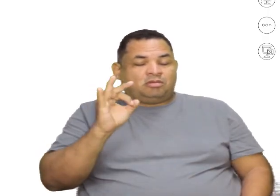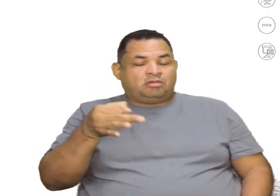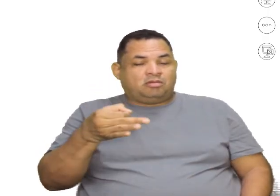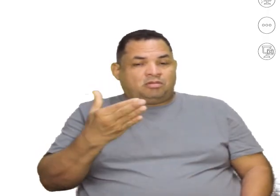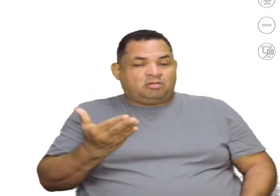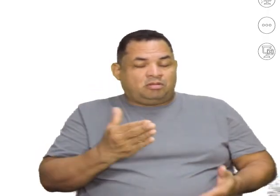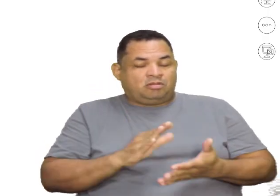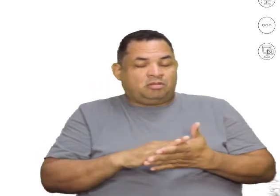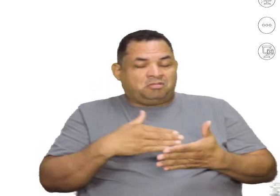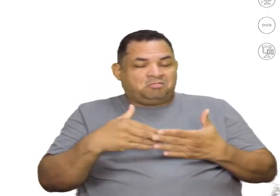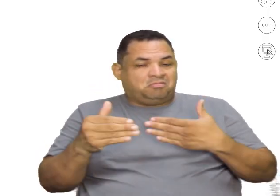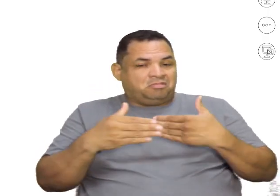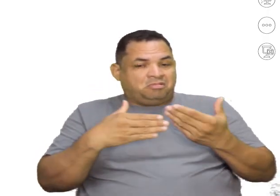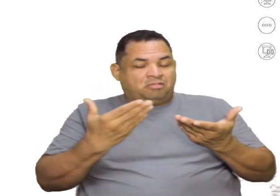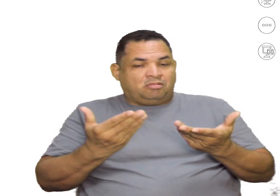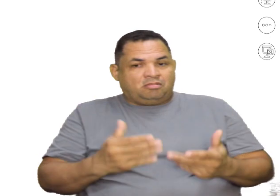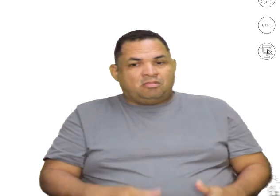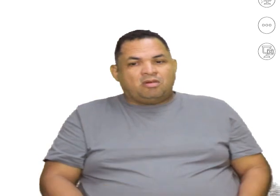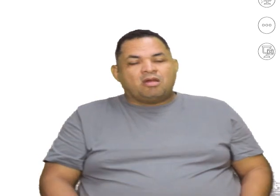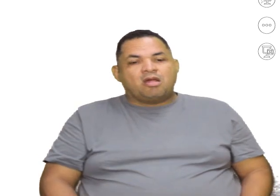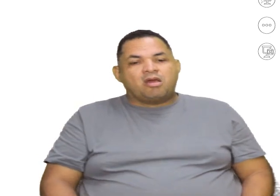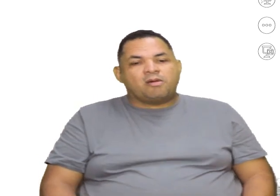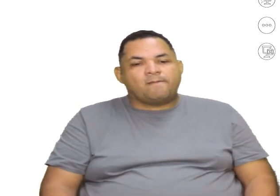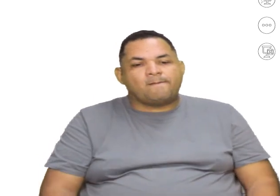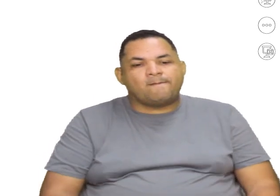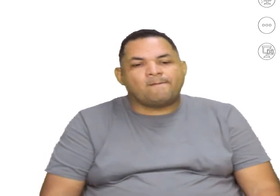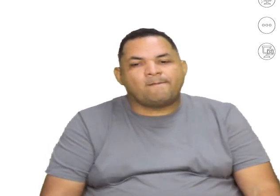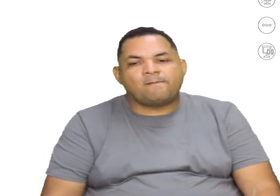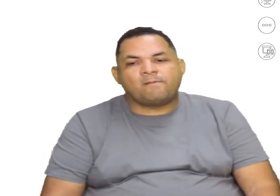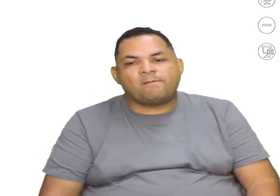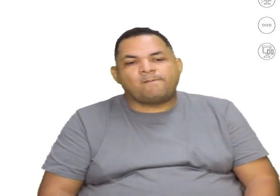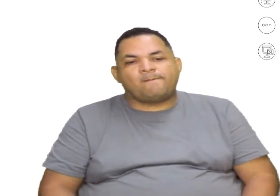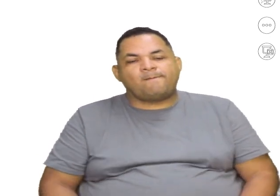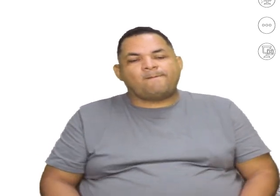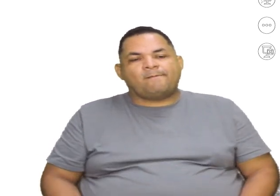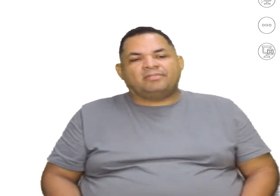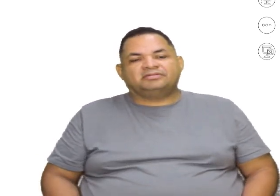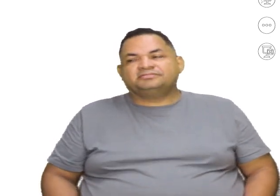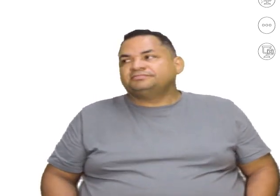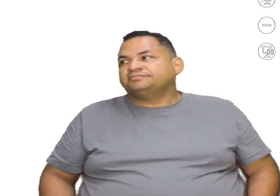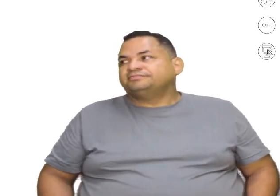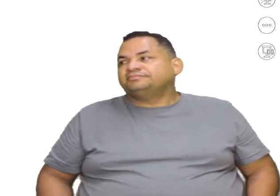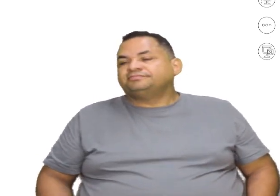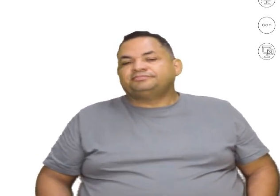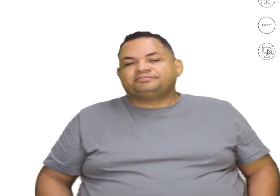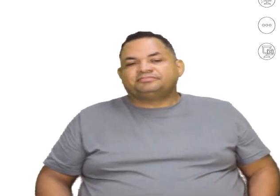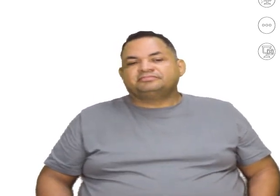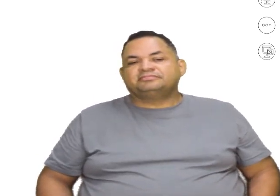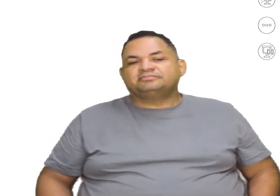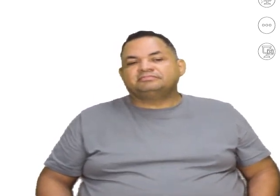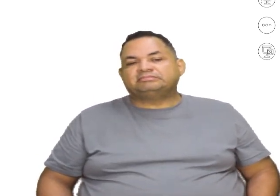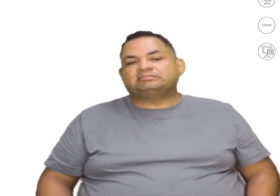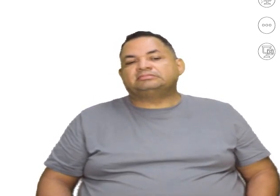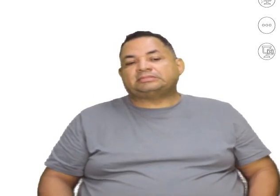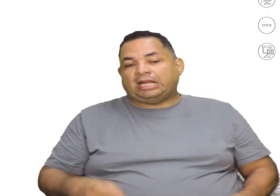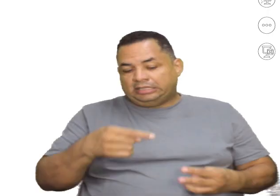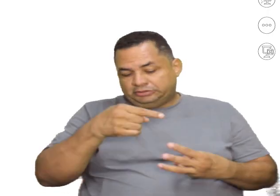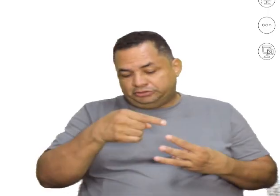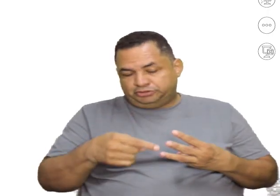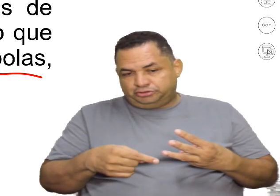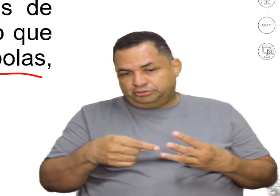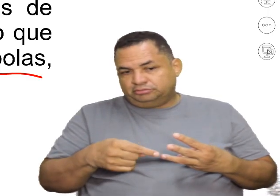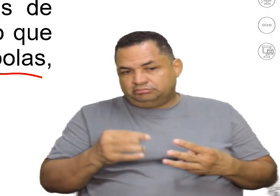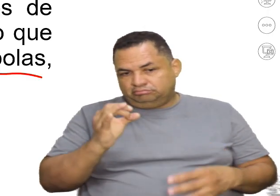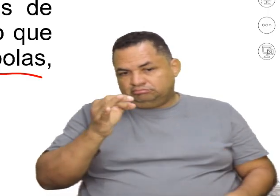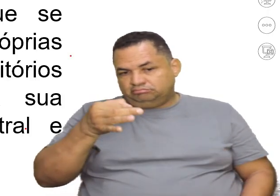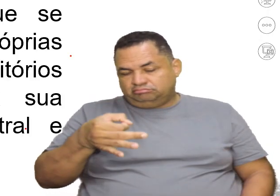nenhuma delas está correta? Vamos ver, então, quem acertou? As 3 exatamente estão corretas. Eu só